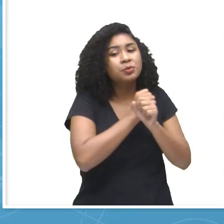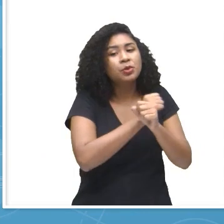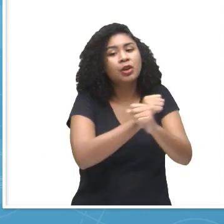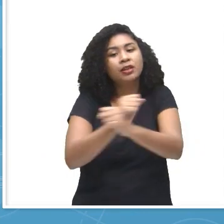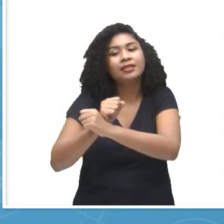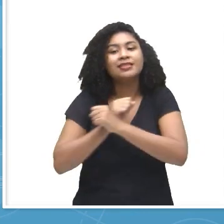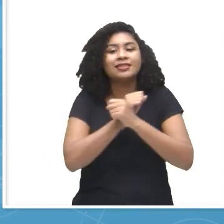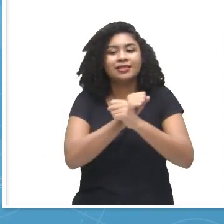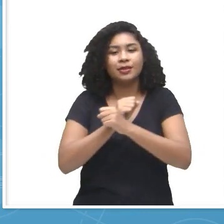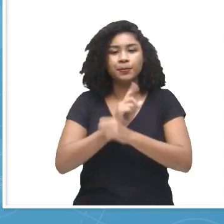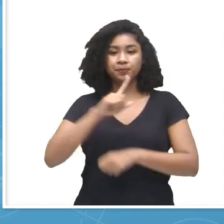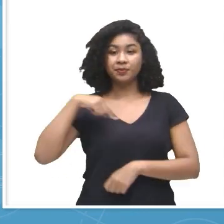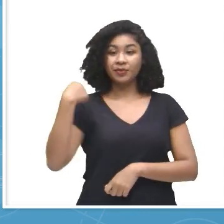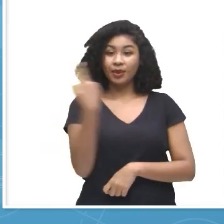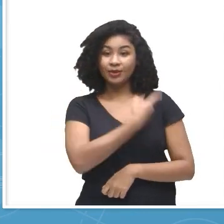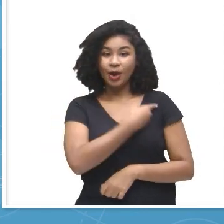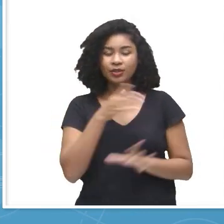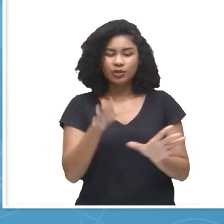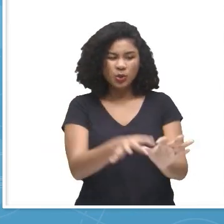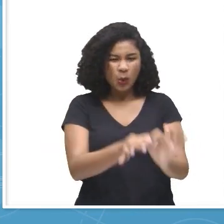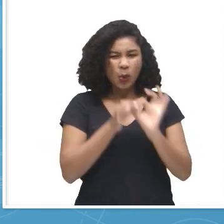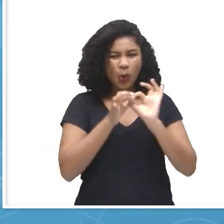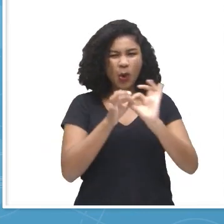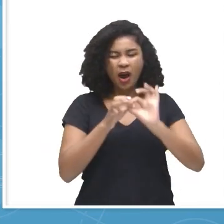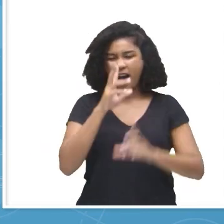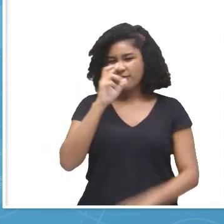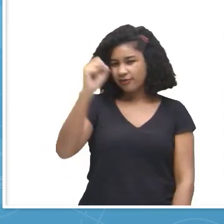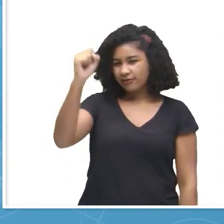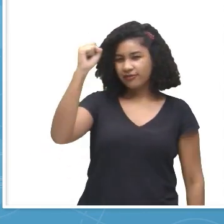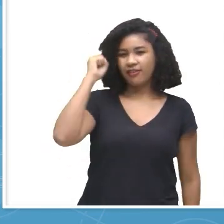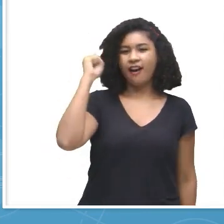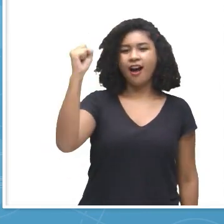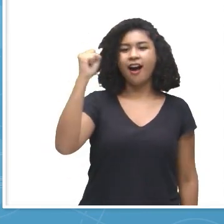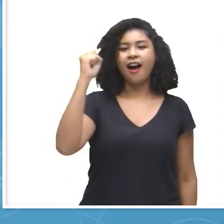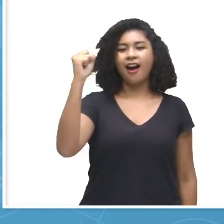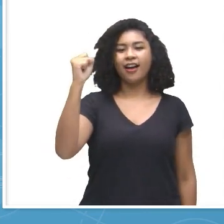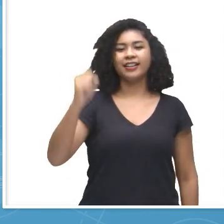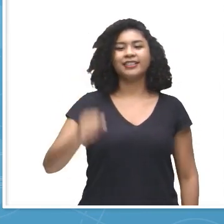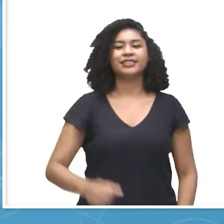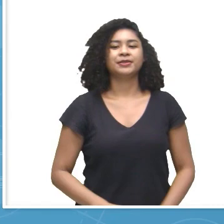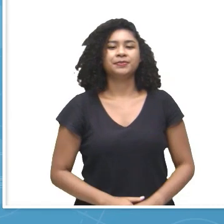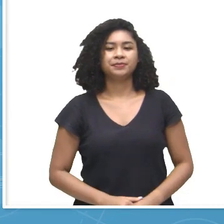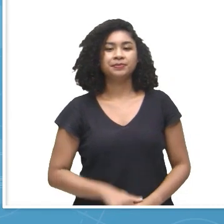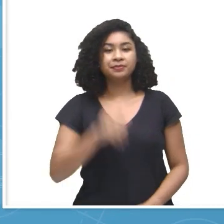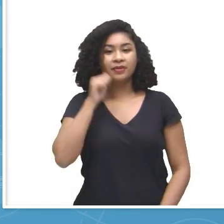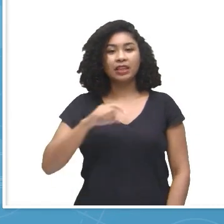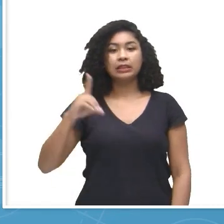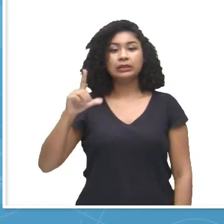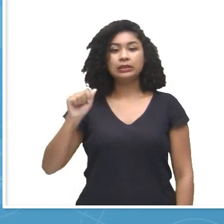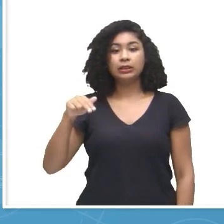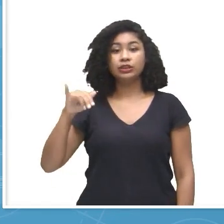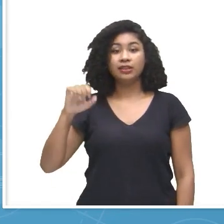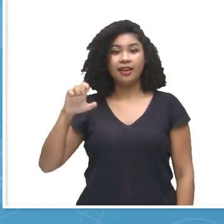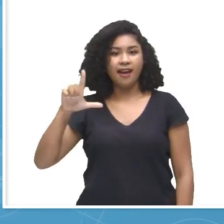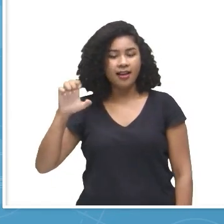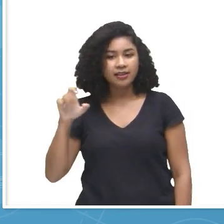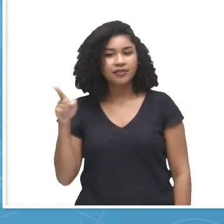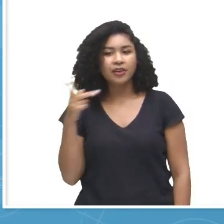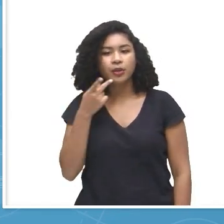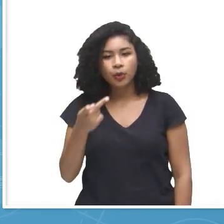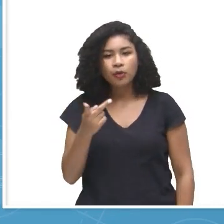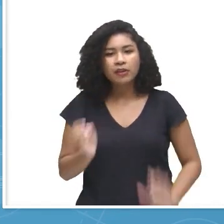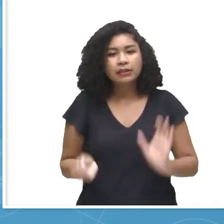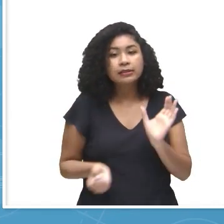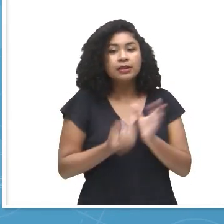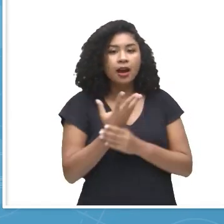nós juntos somos mais fortes. A Daniela está falando aqui que ela vai fazer uma médica falando para todo mundo